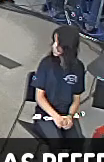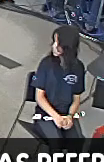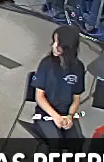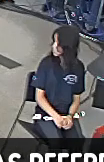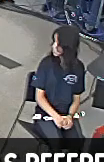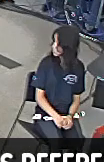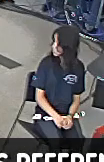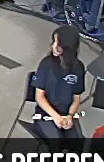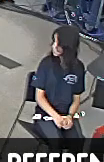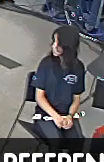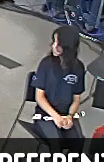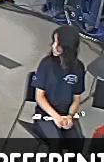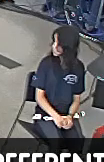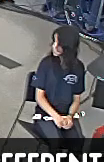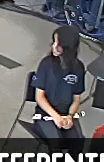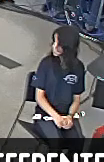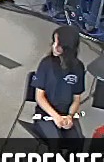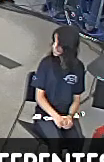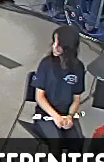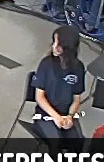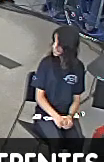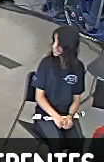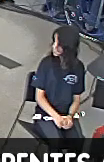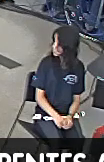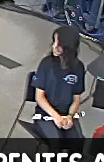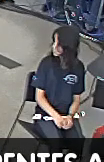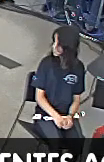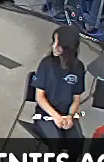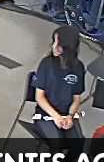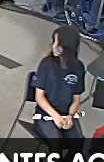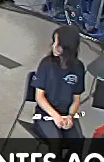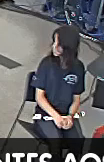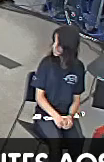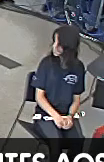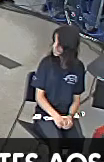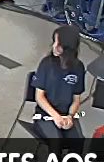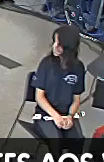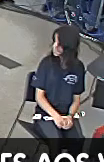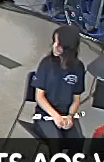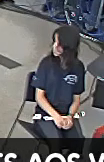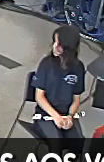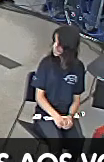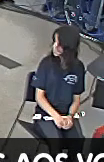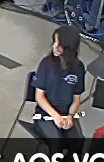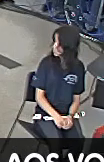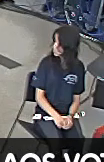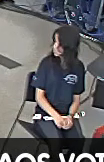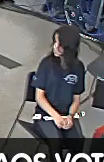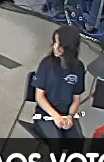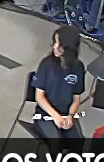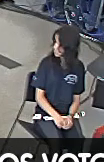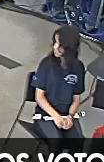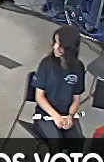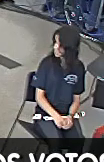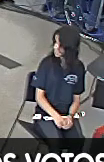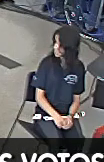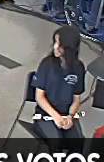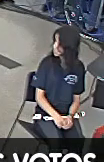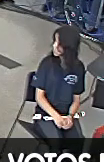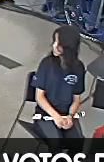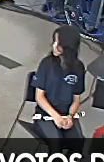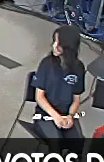catequistas, de inúmeros agentes pastorais, de inúmeros agentes da ação missionária,